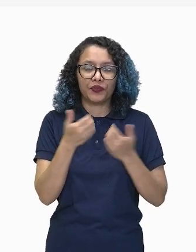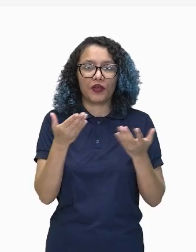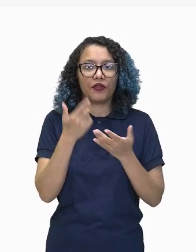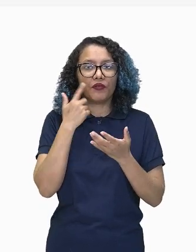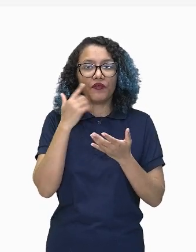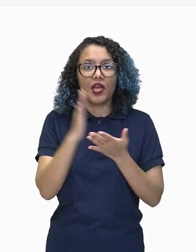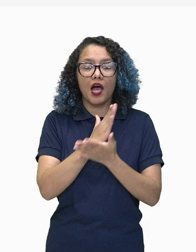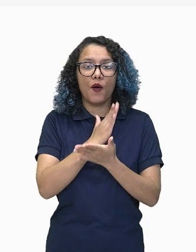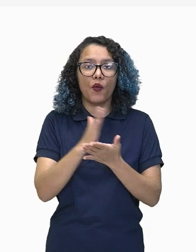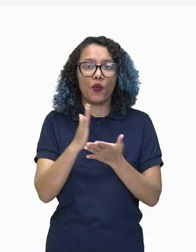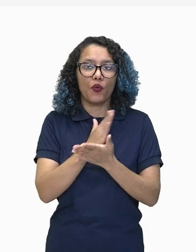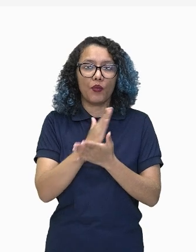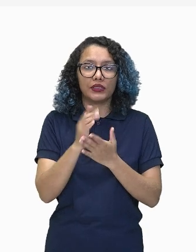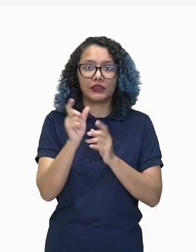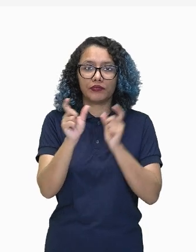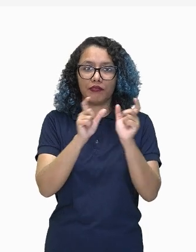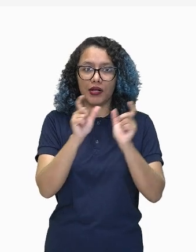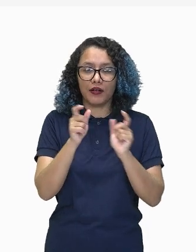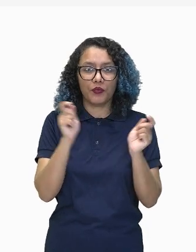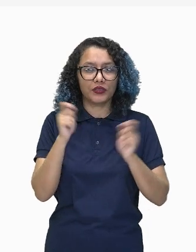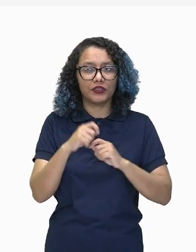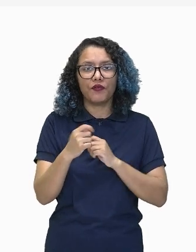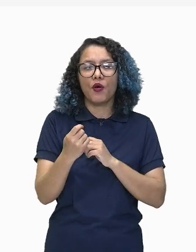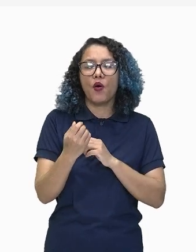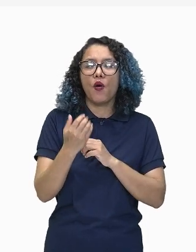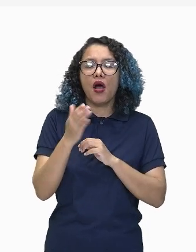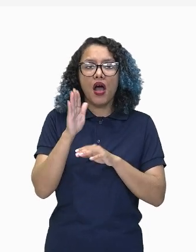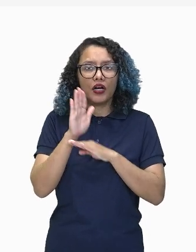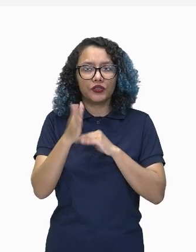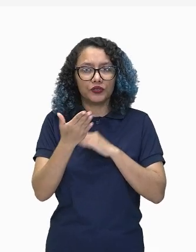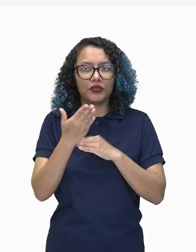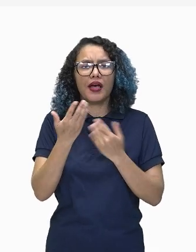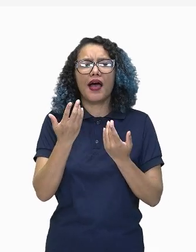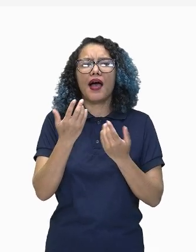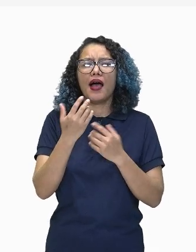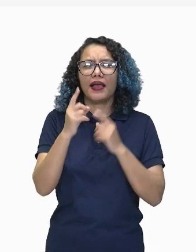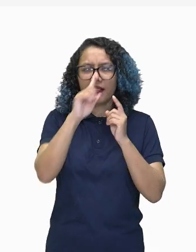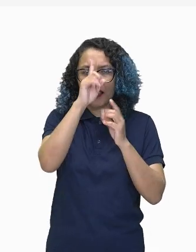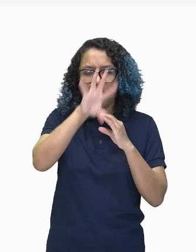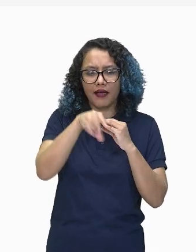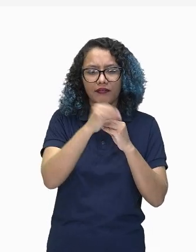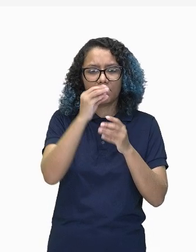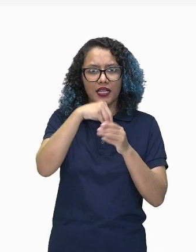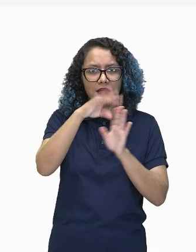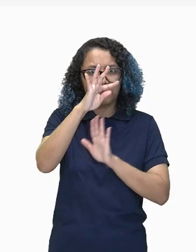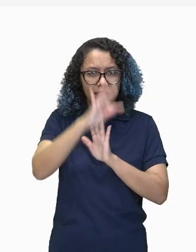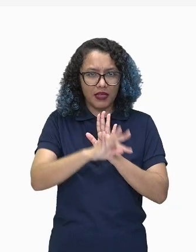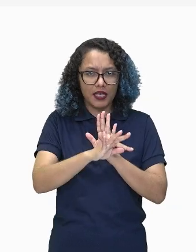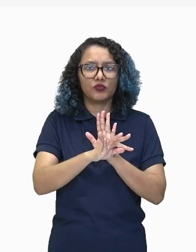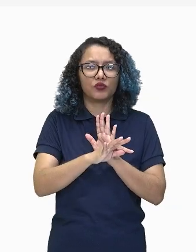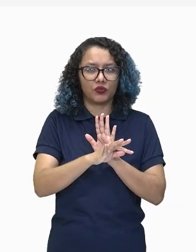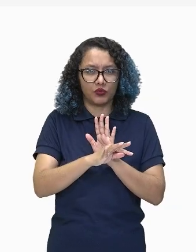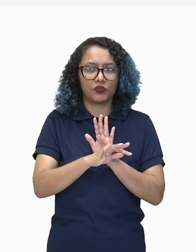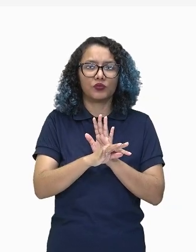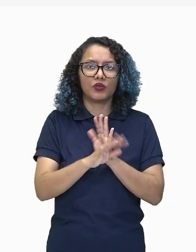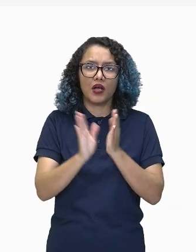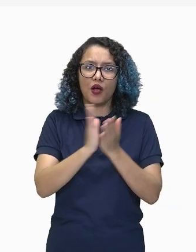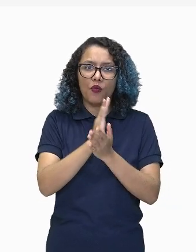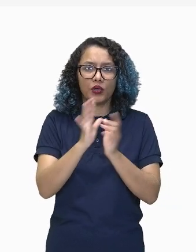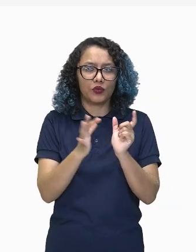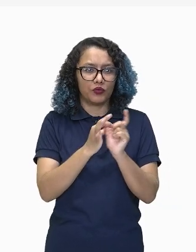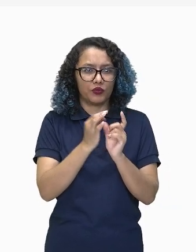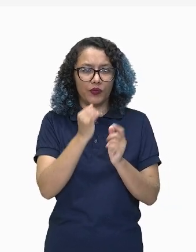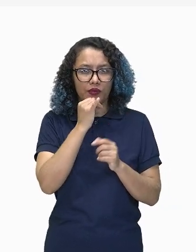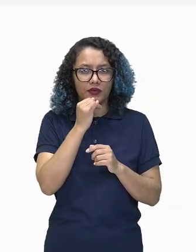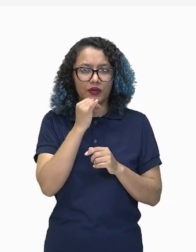ver algumas palavras que nos ajudam a adicionar ideias no texto. Aqui nós temos algumas conjunctions, né? Então a gente tem